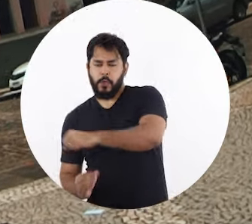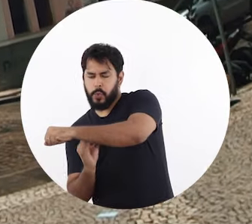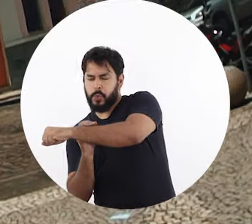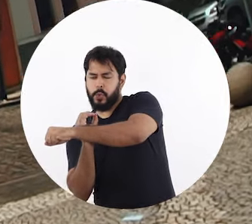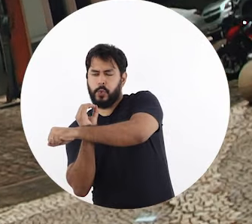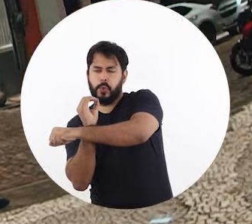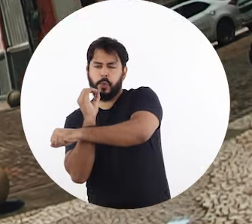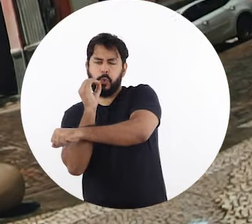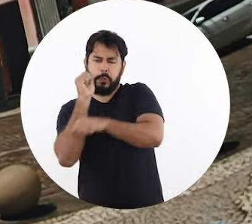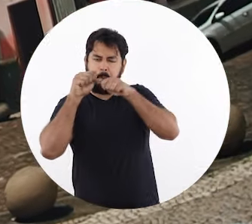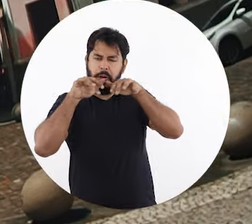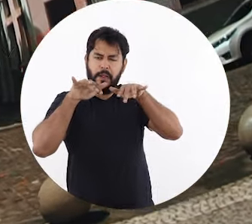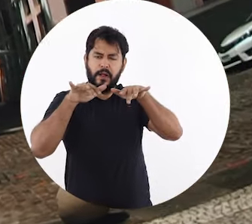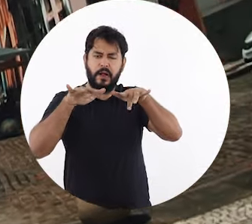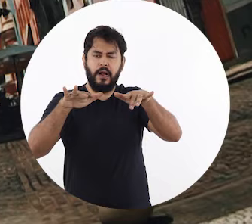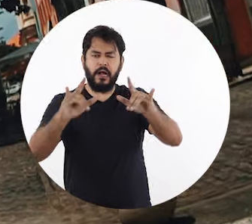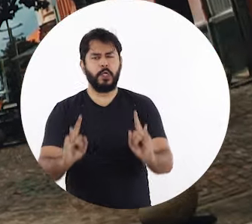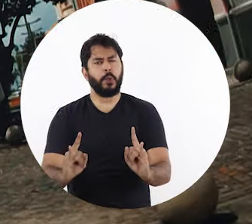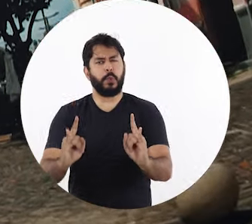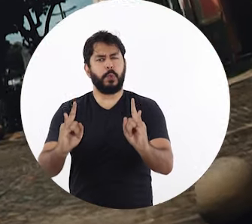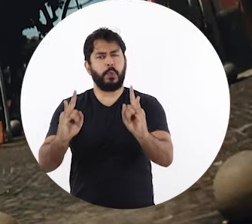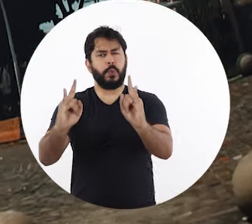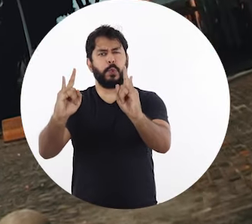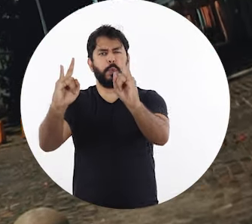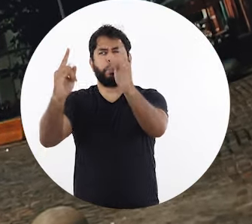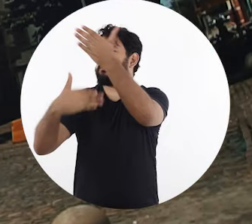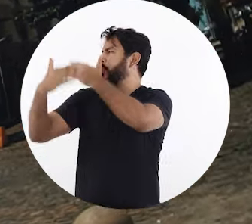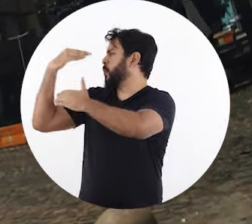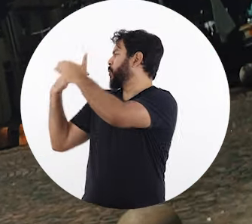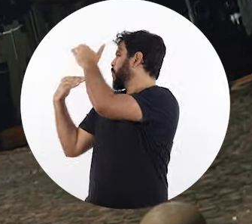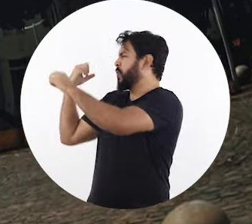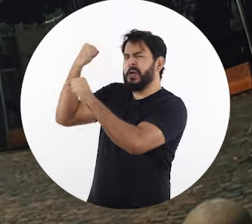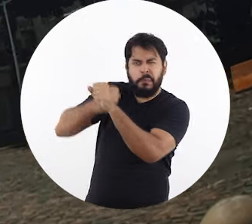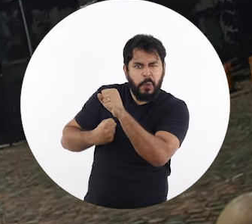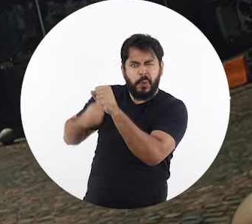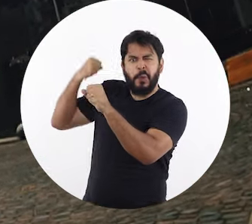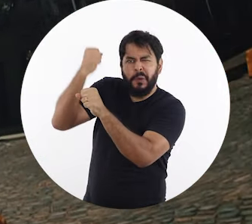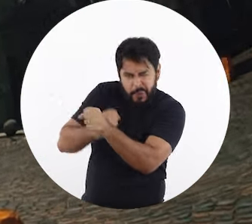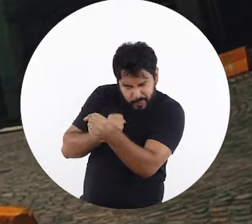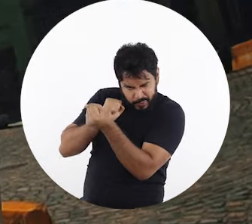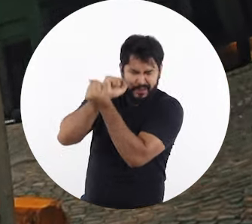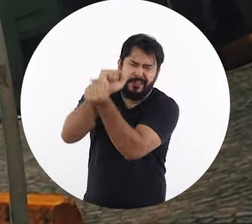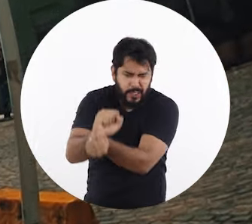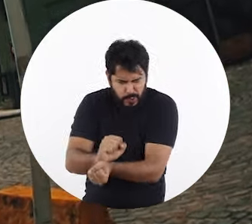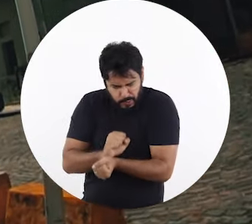sol nasce e ilumina as pedras evoluídas que cresceram com a força de pedreiros